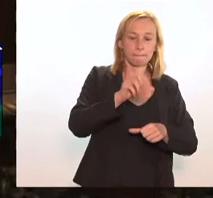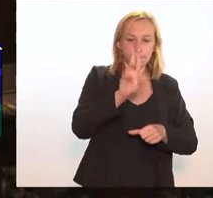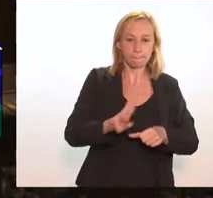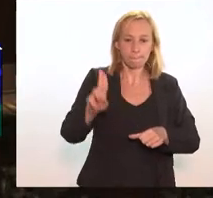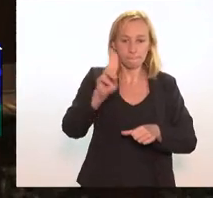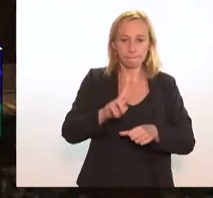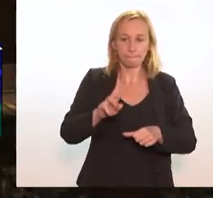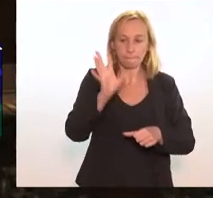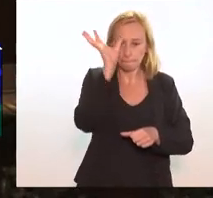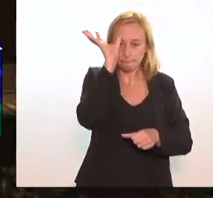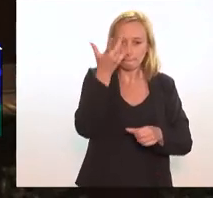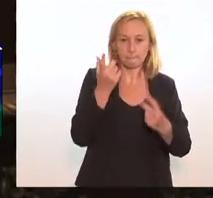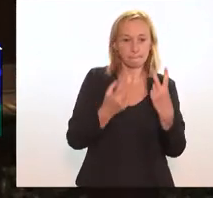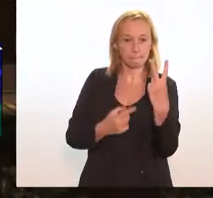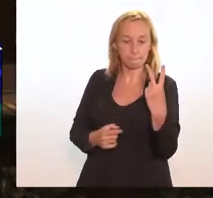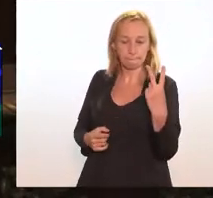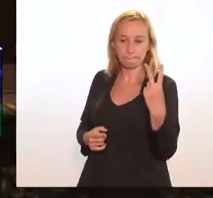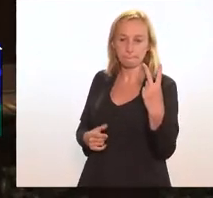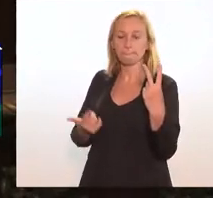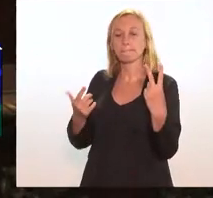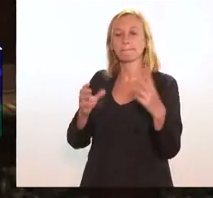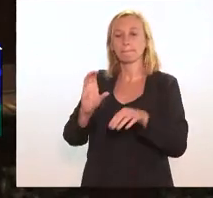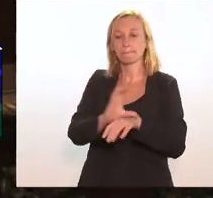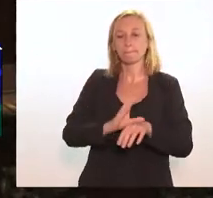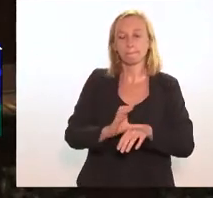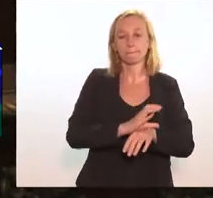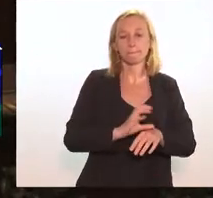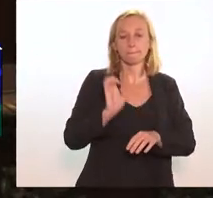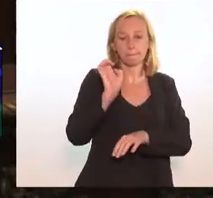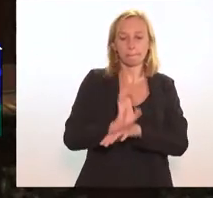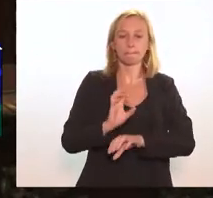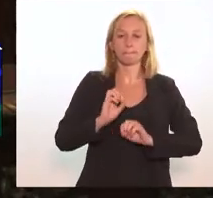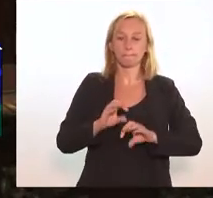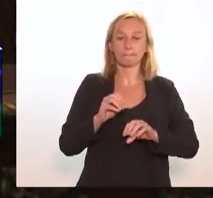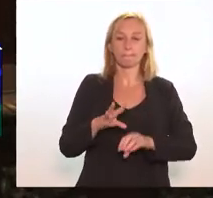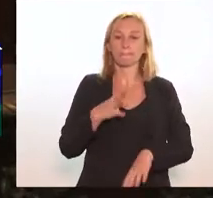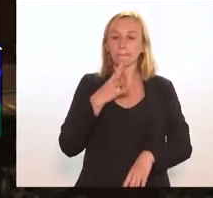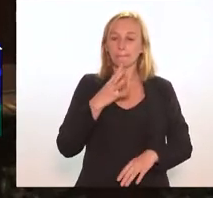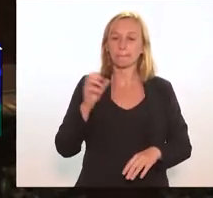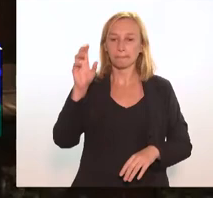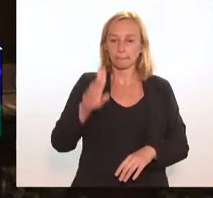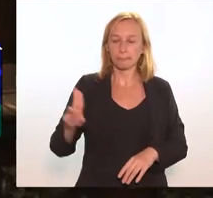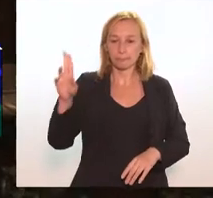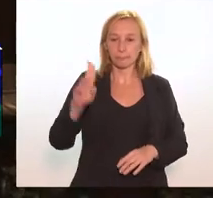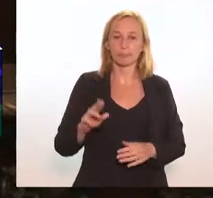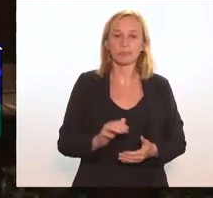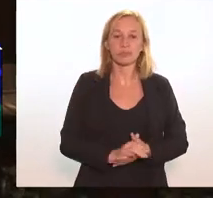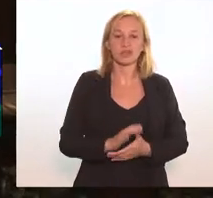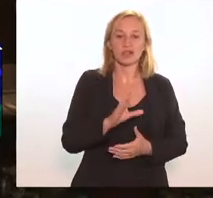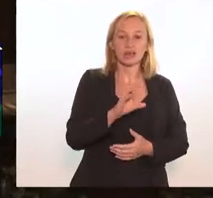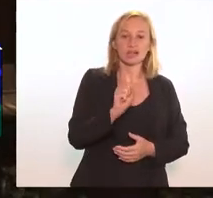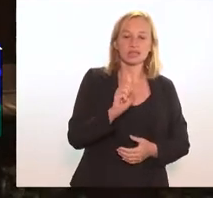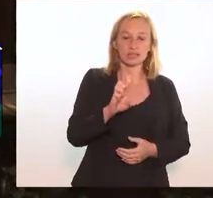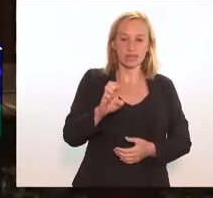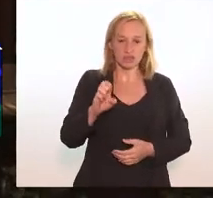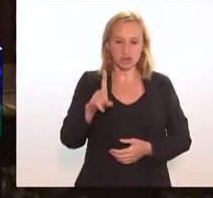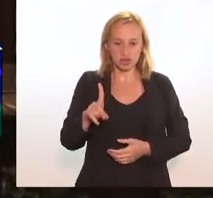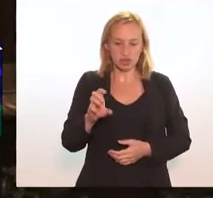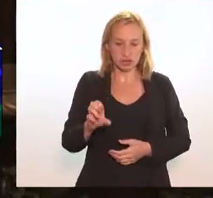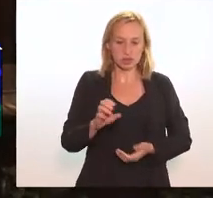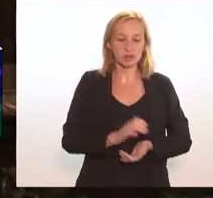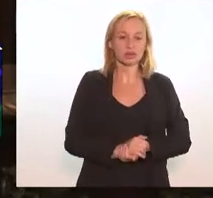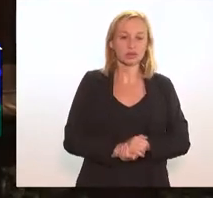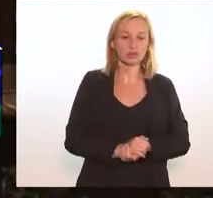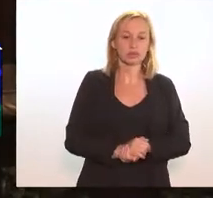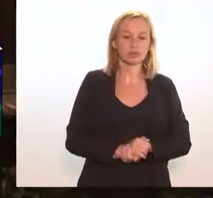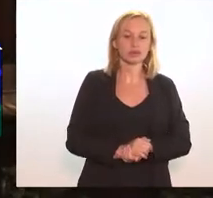Precisa resolver duas coisas para que o Conselho Estadual de Educação reconheça o UESO como universidade. A questão da sede e a questão da